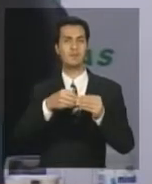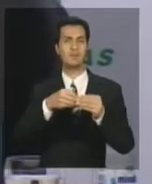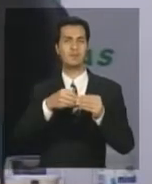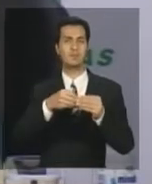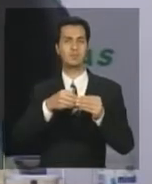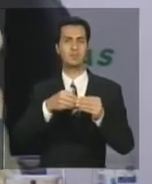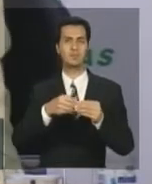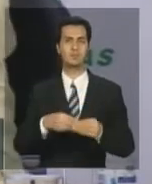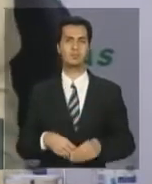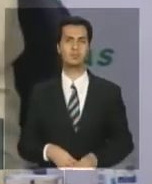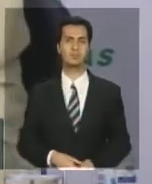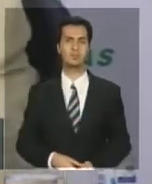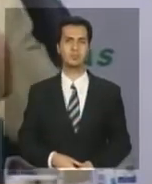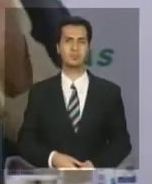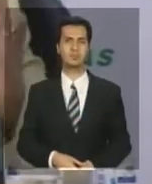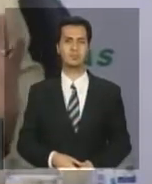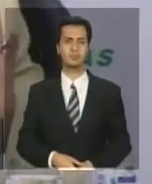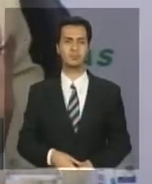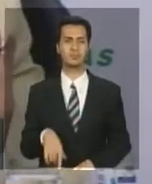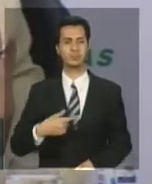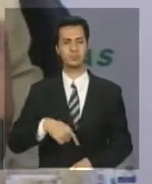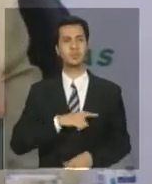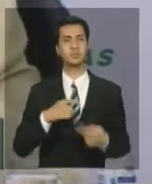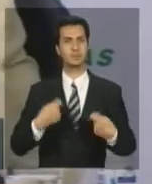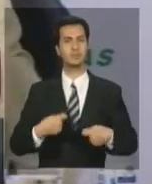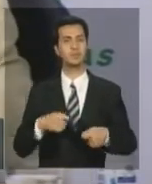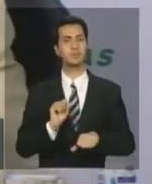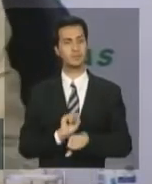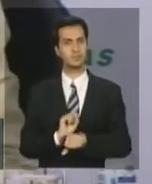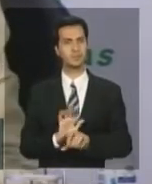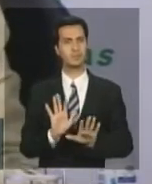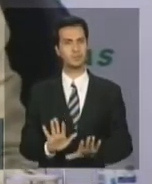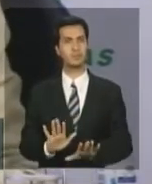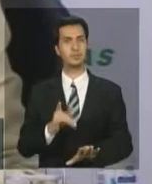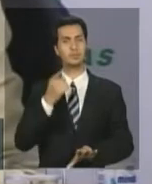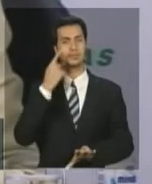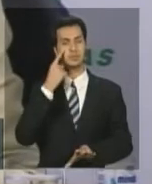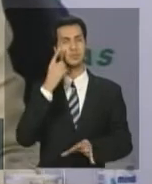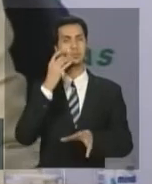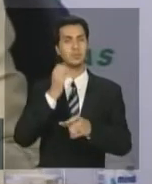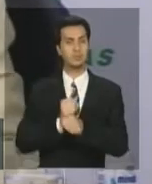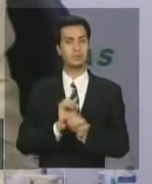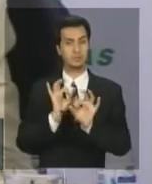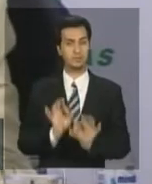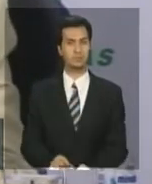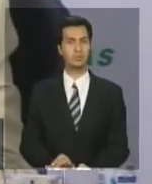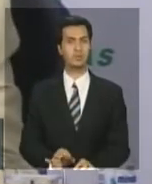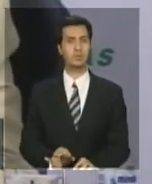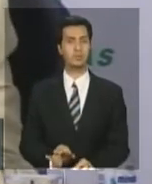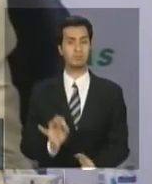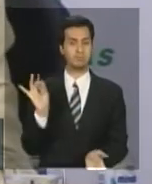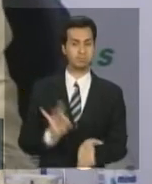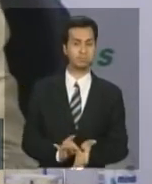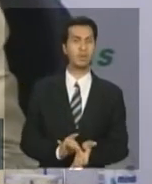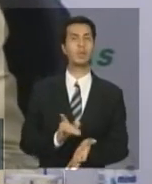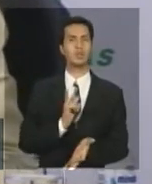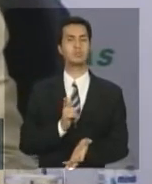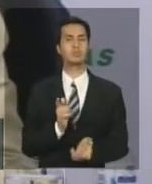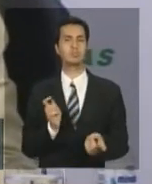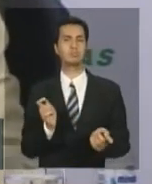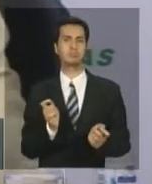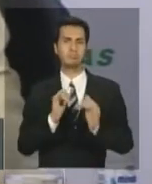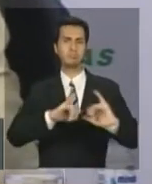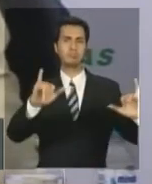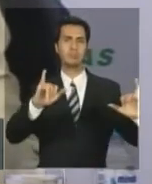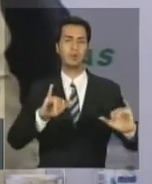plano de negócios, nós temos que esperar um pouco mais para confirmar esses volumes adicionais. O que tem sido, o que tem acontecido é